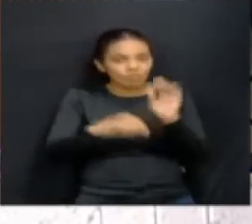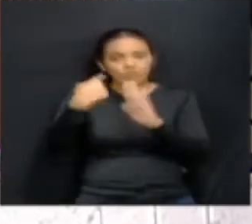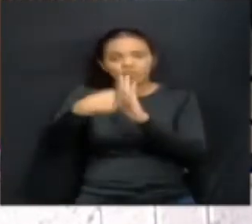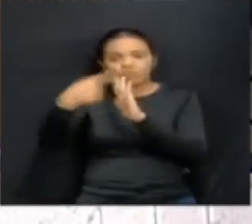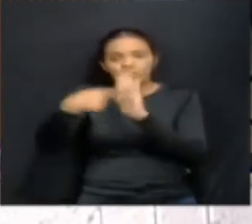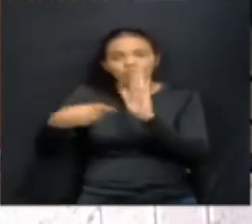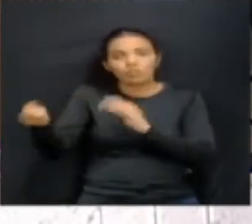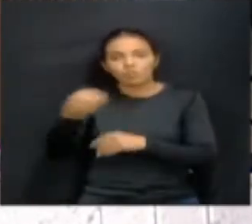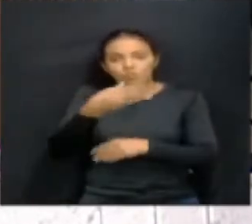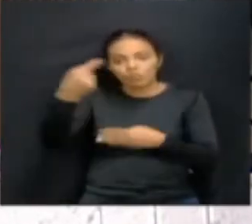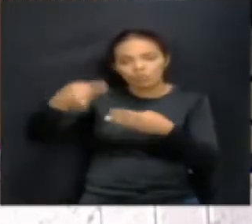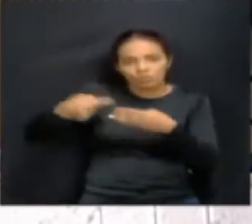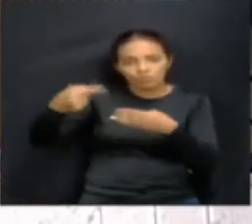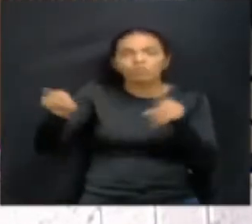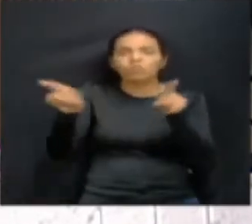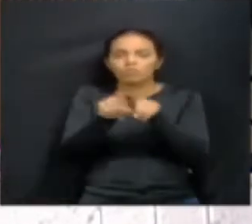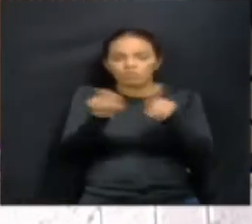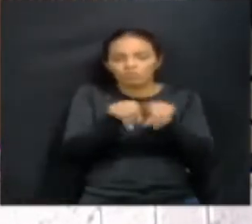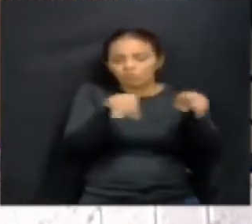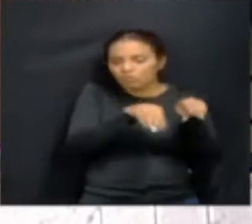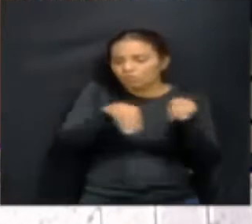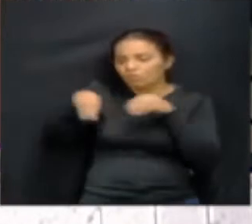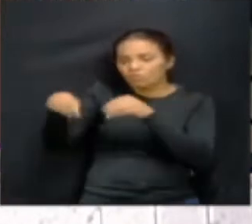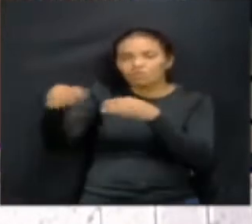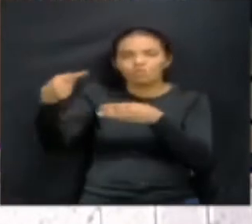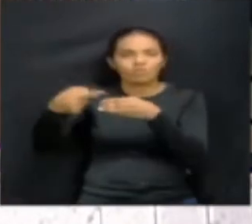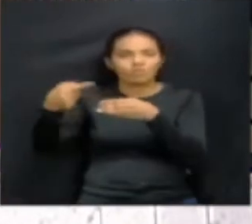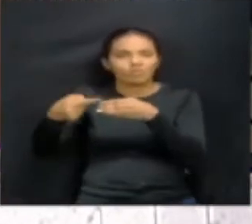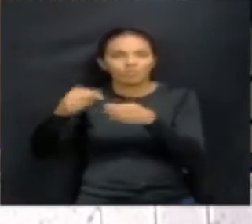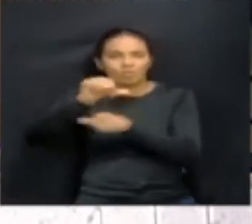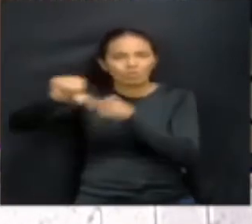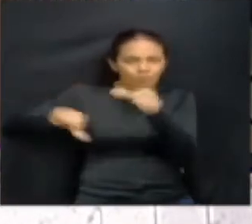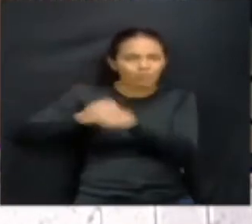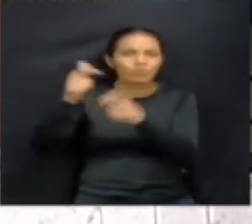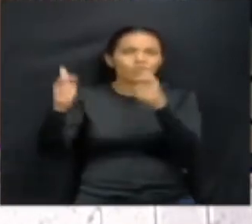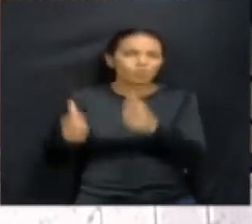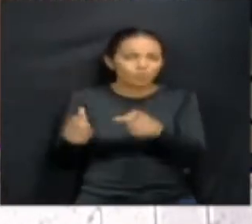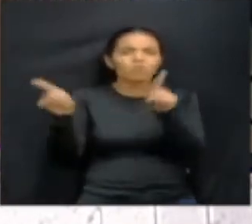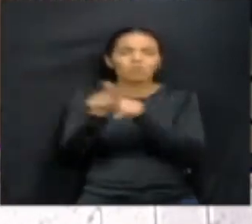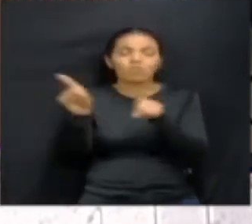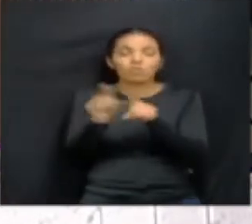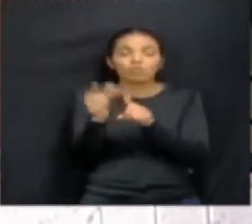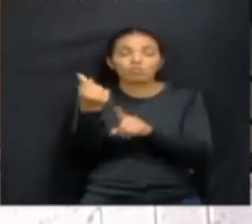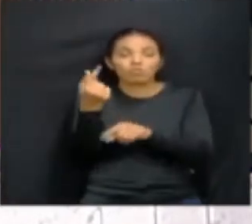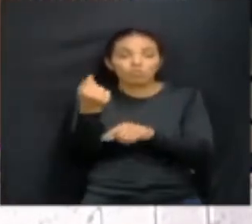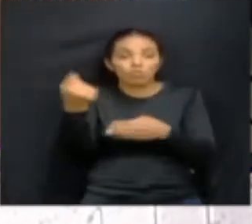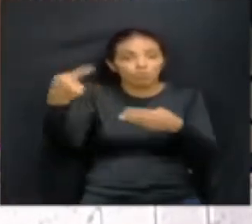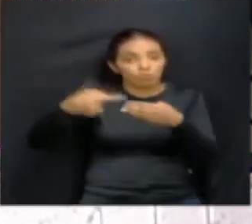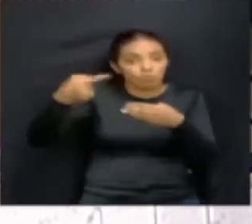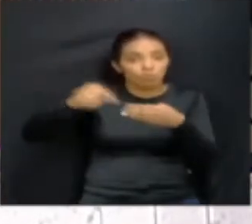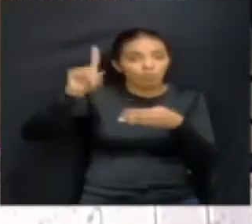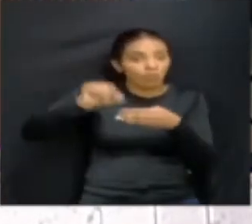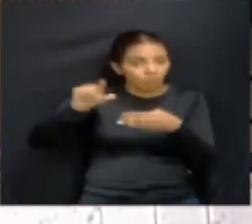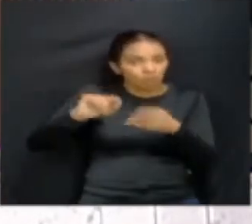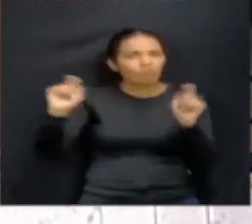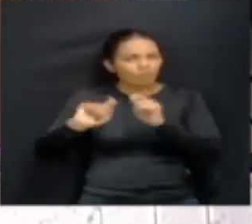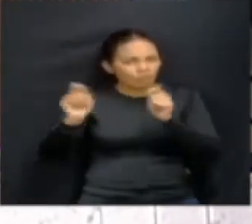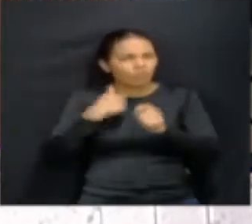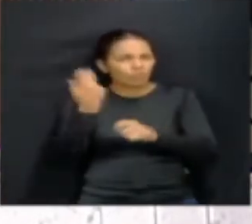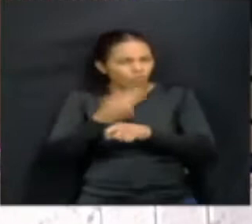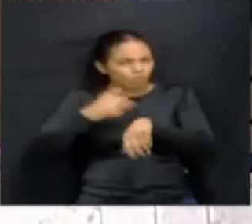a troca de praça de local a duplicação ou não de determinada Rodovia o preço da tarifa tirado